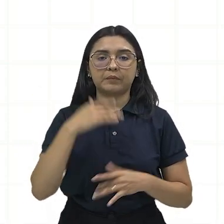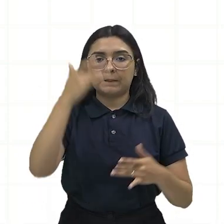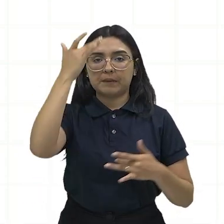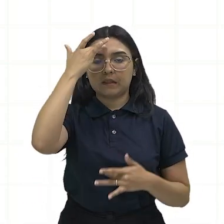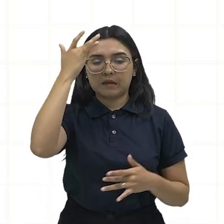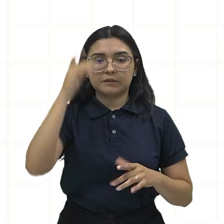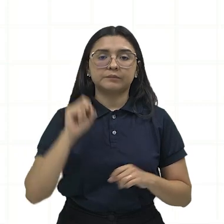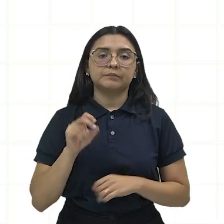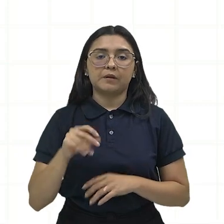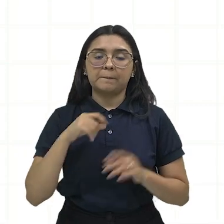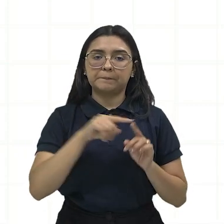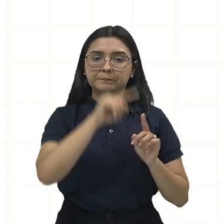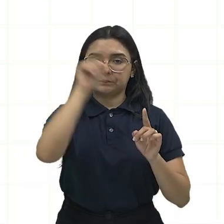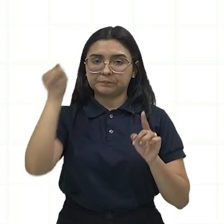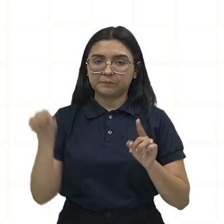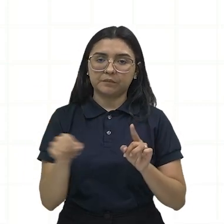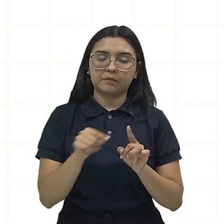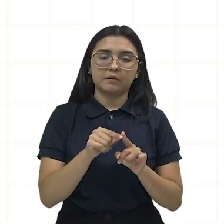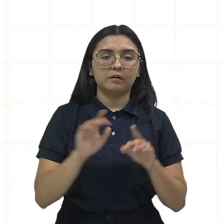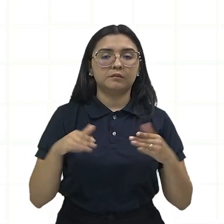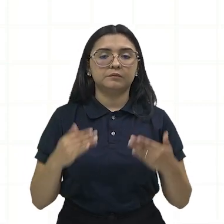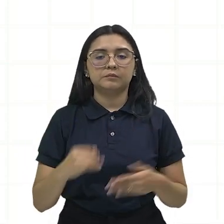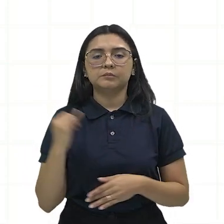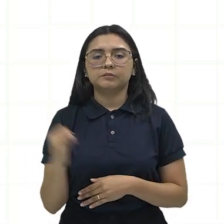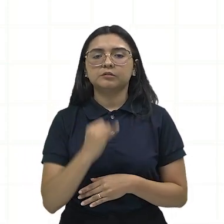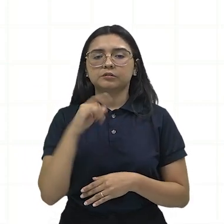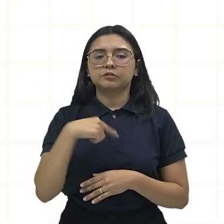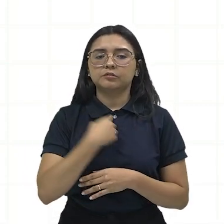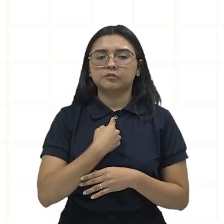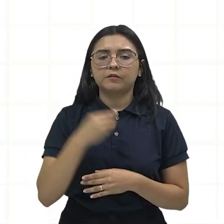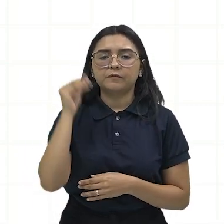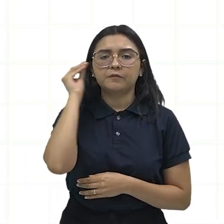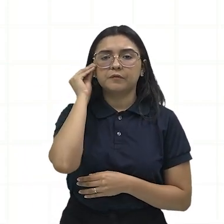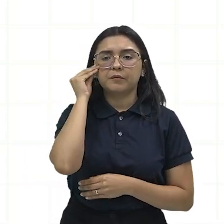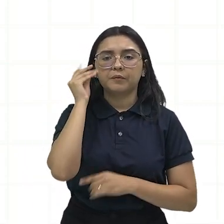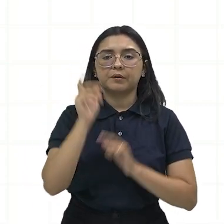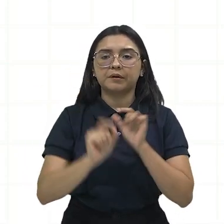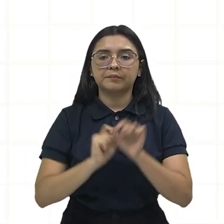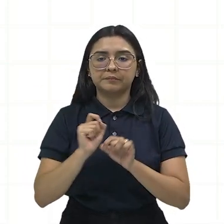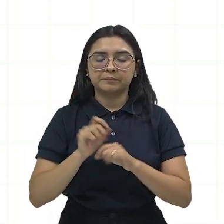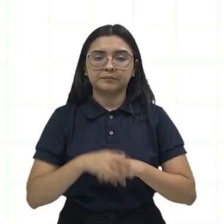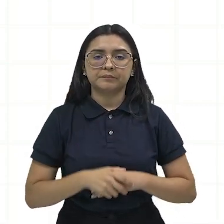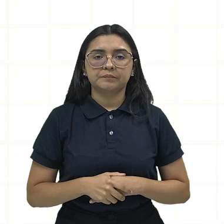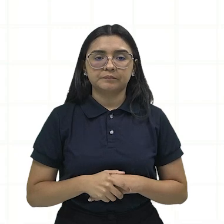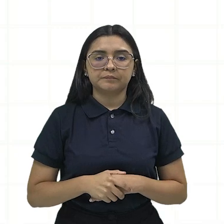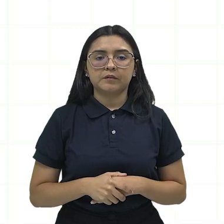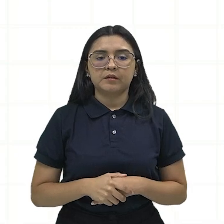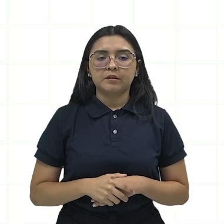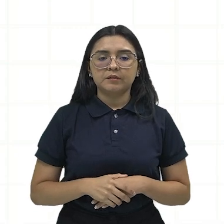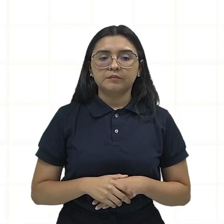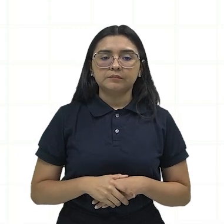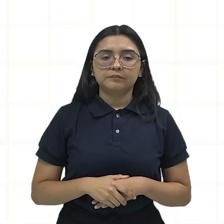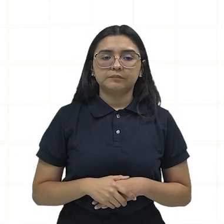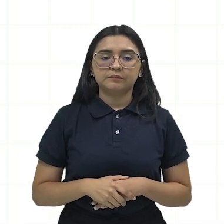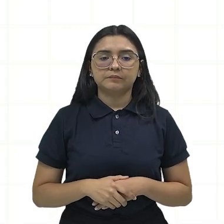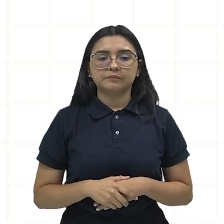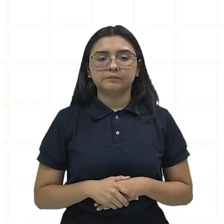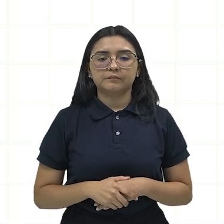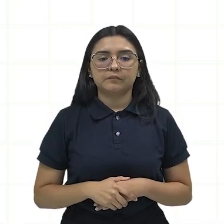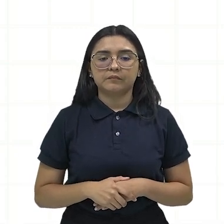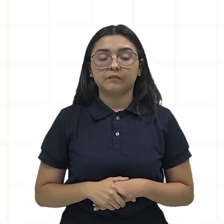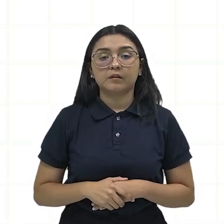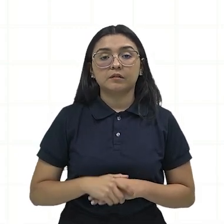do parasita. E aí é importante a gente observar, é importante que vocês observem que